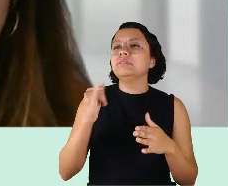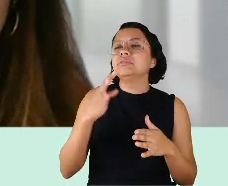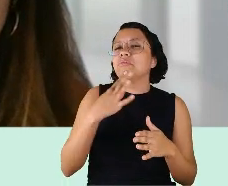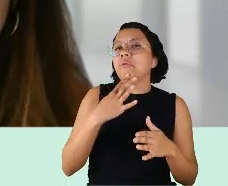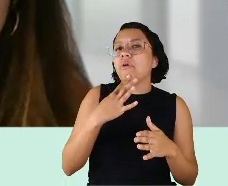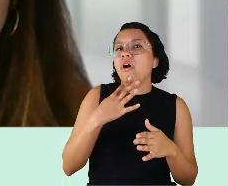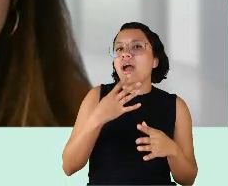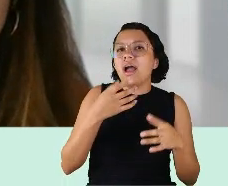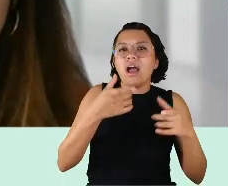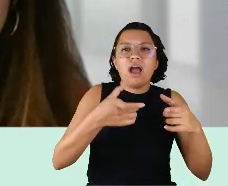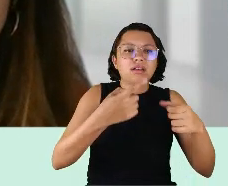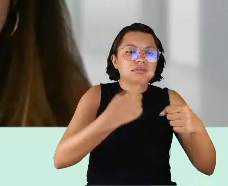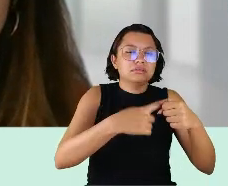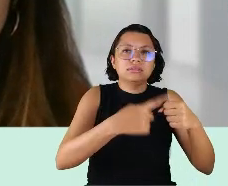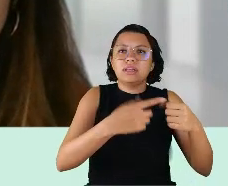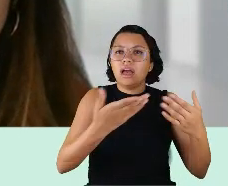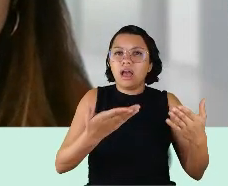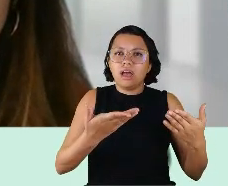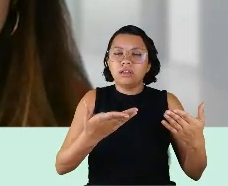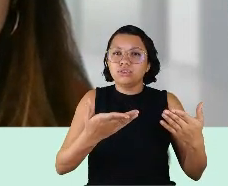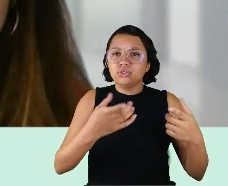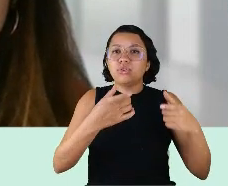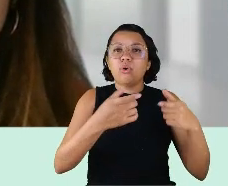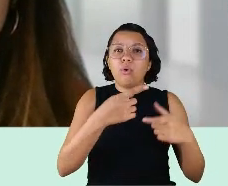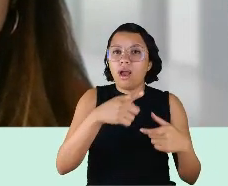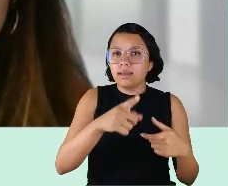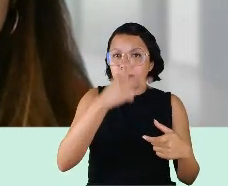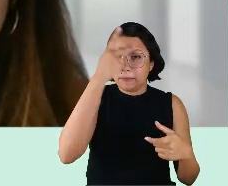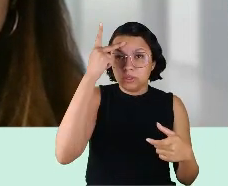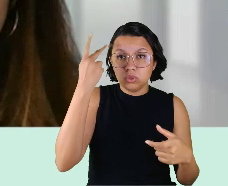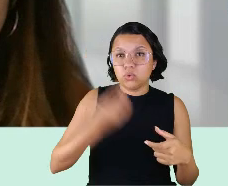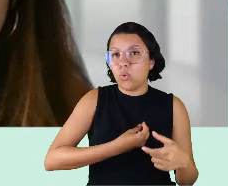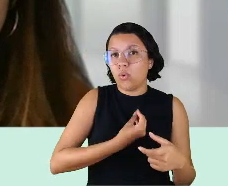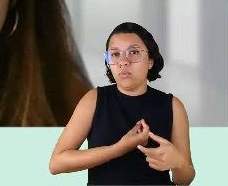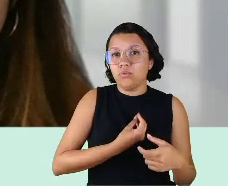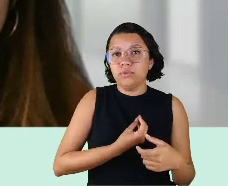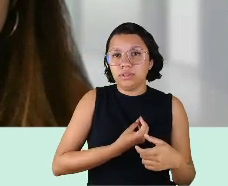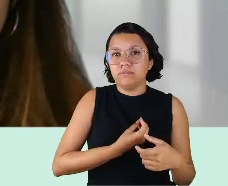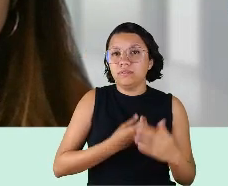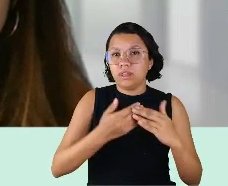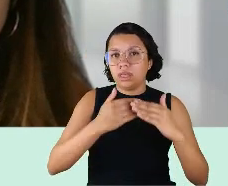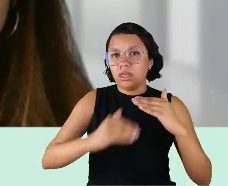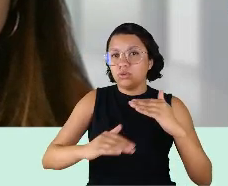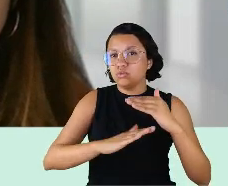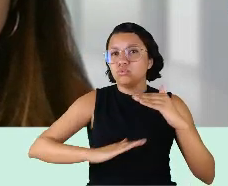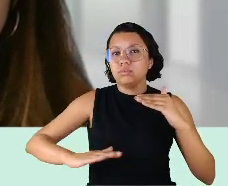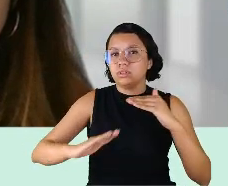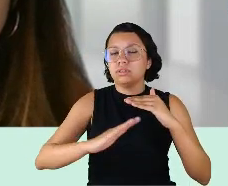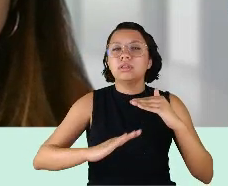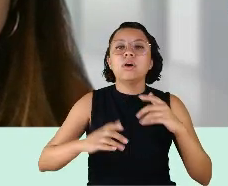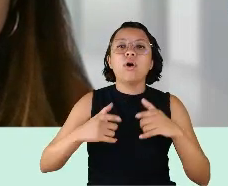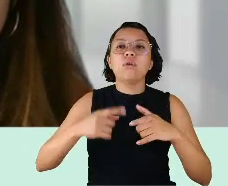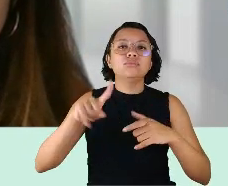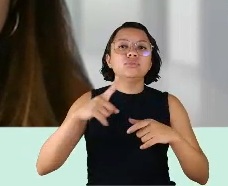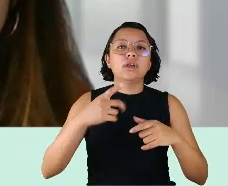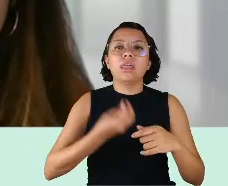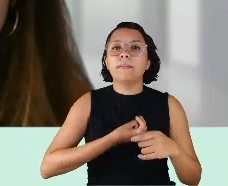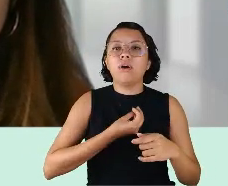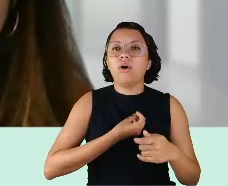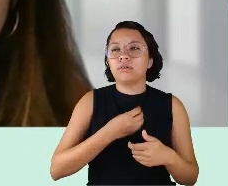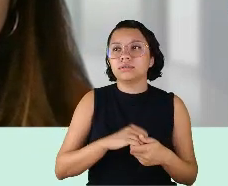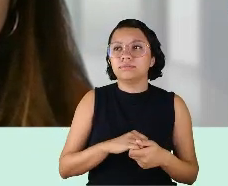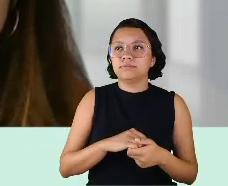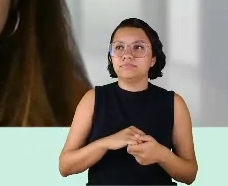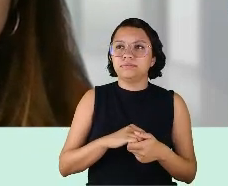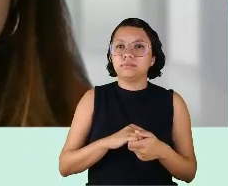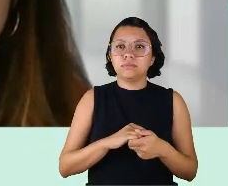nem conhece a localidade onde aquela pessoa reside, naquela subseção onde ela